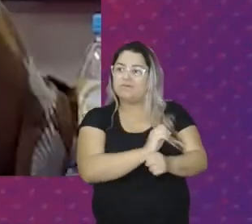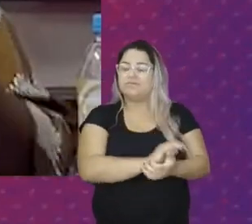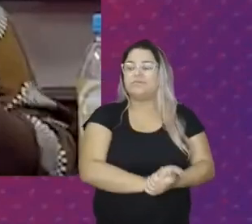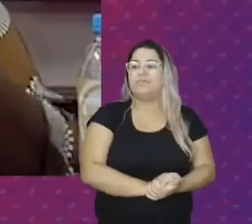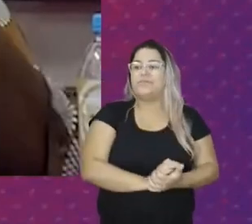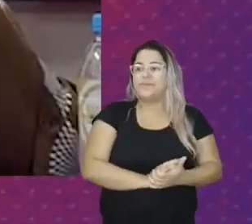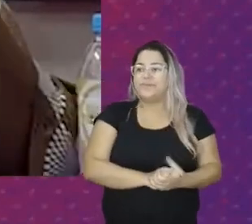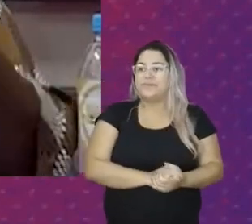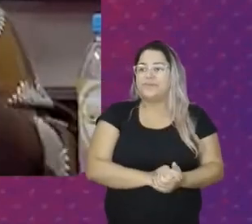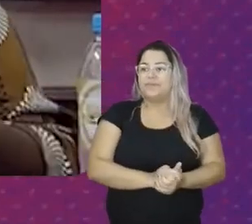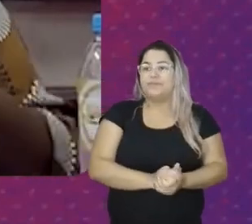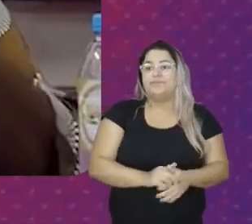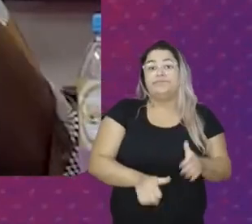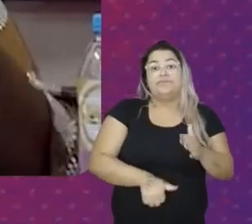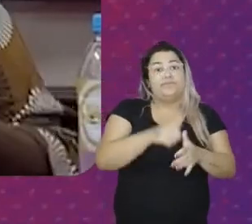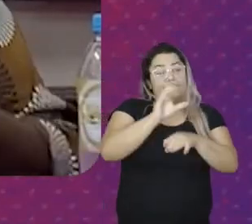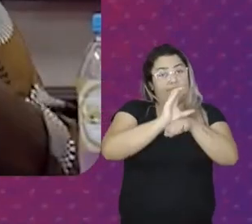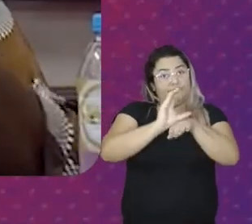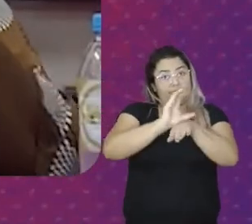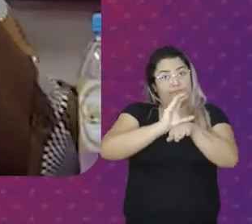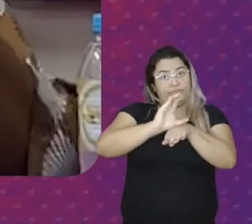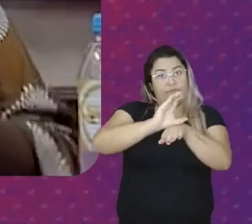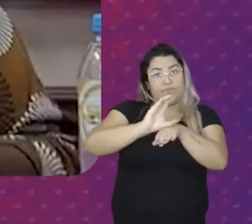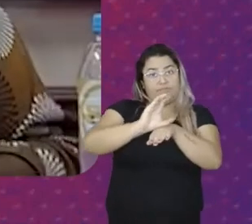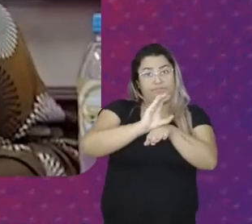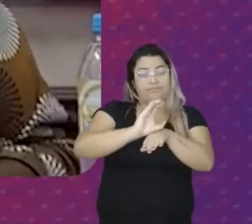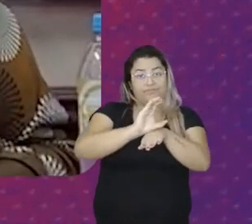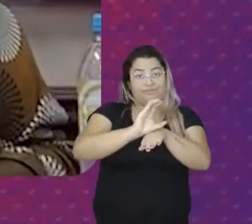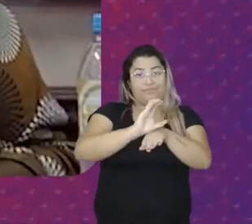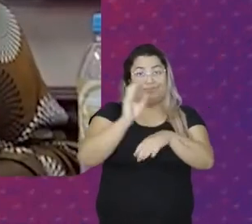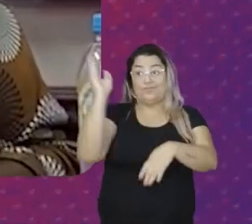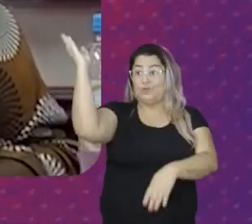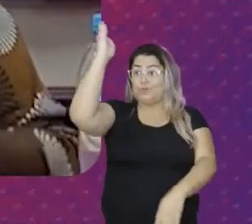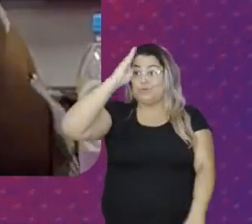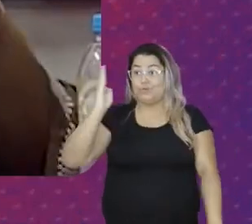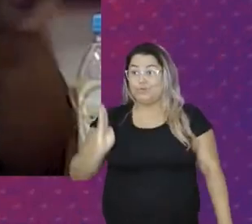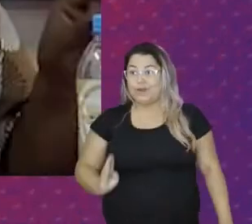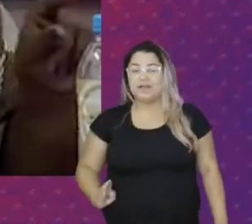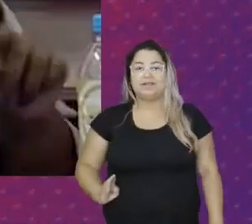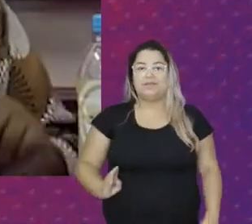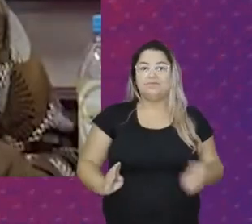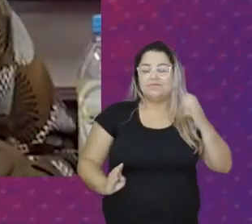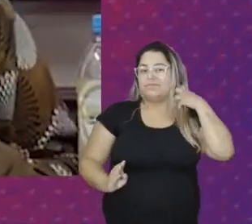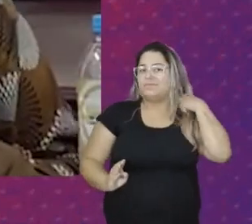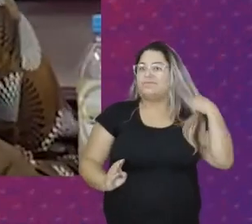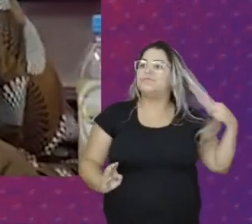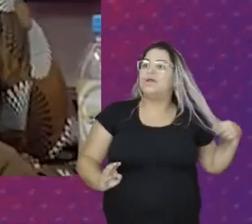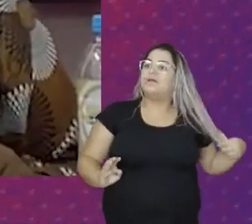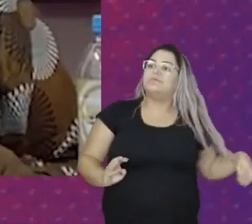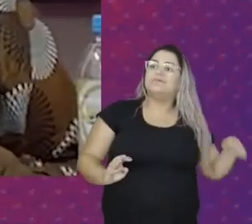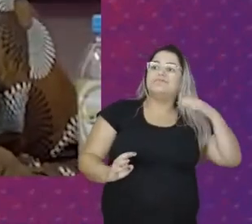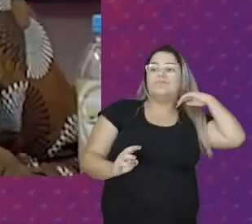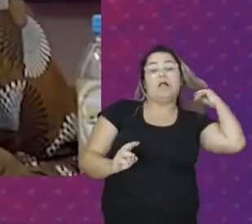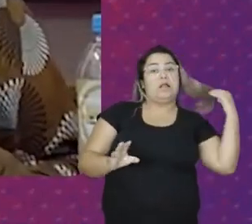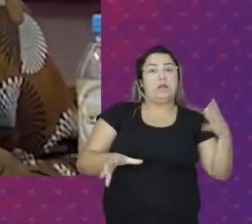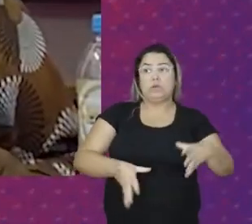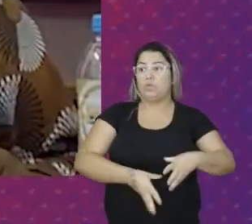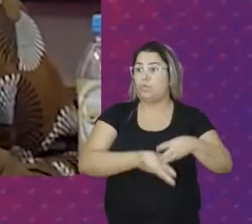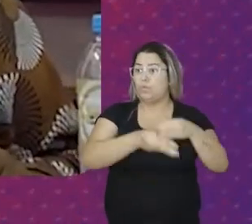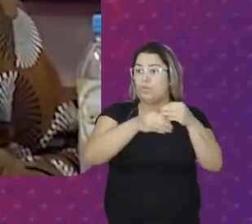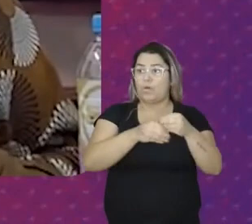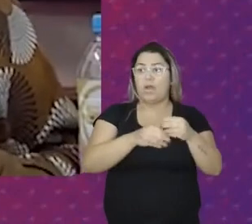a primeira Constituição da República Brasileira, ela também não incorporou a população negra.